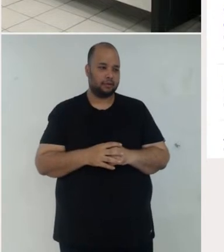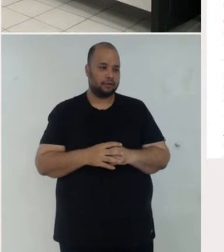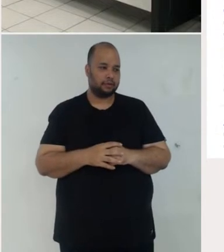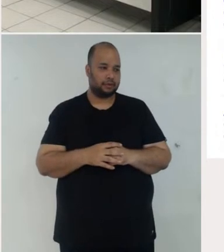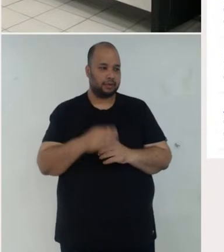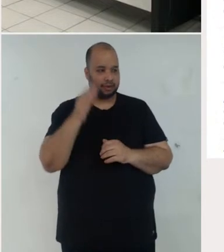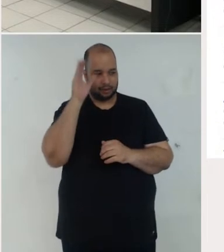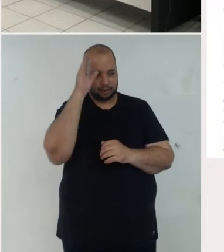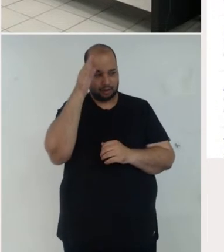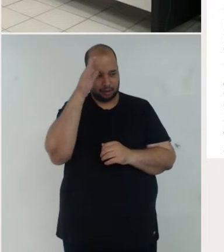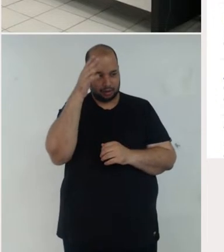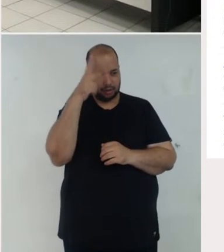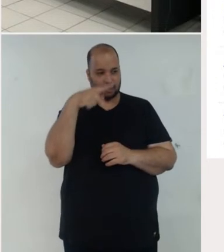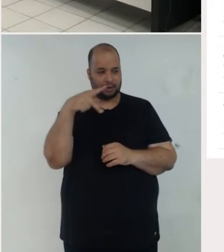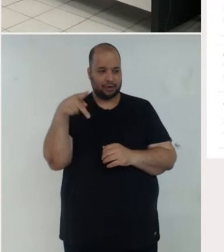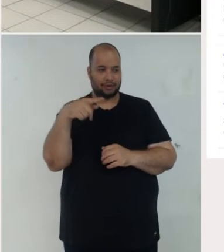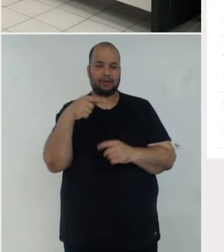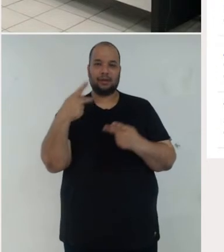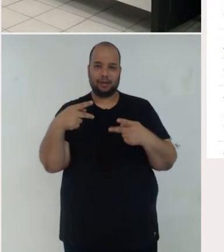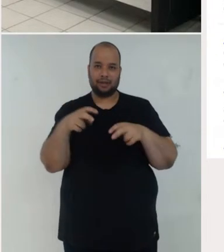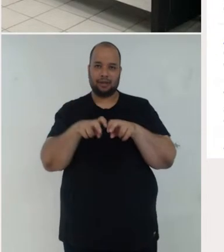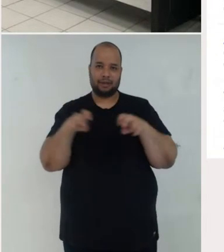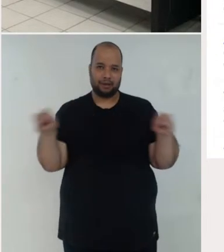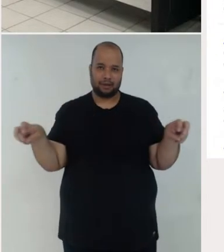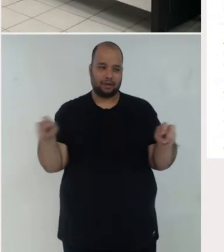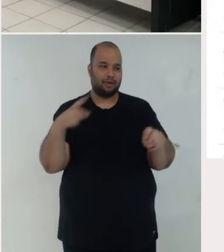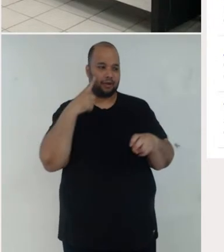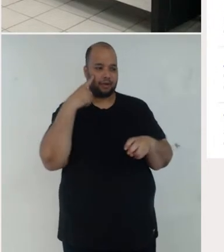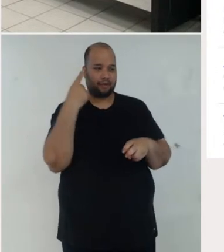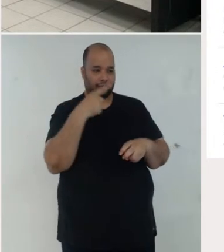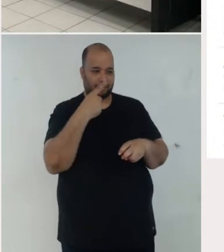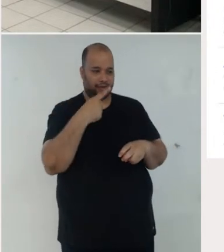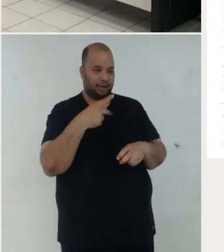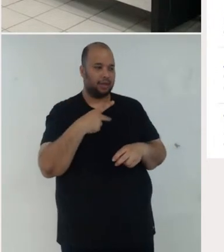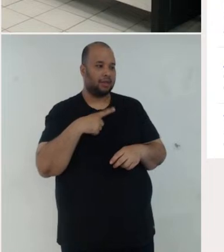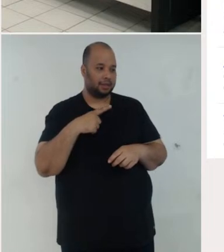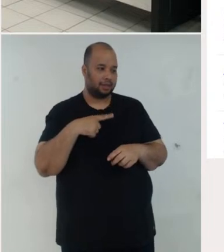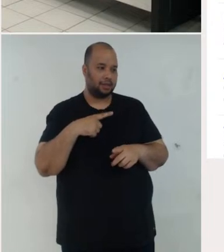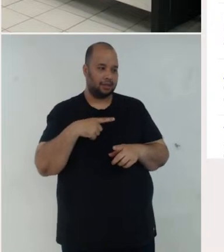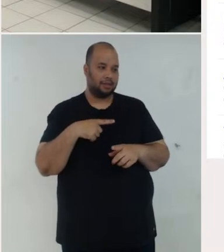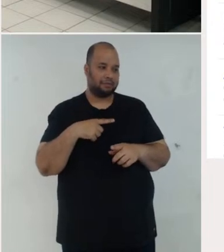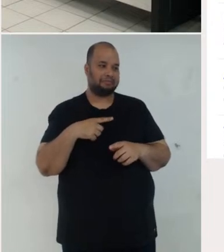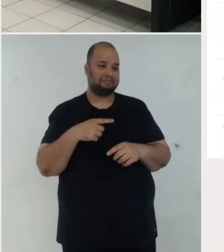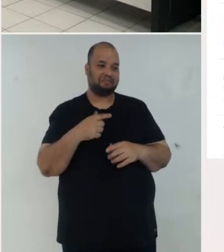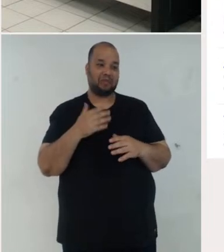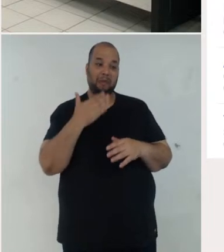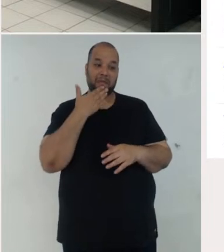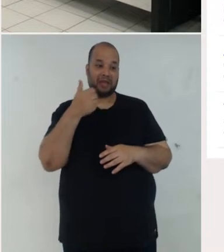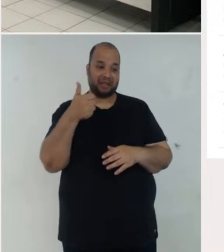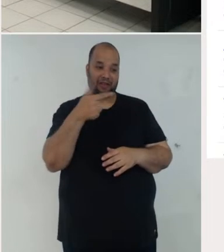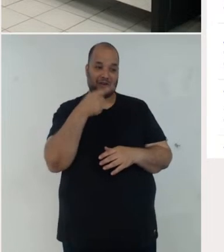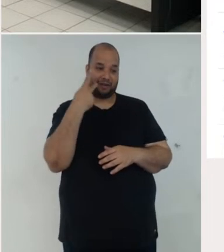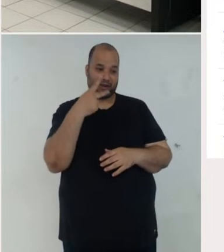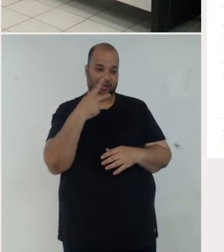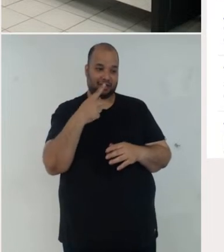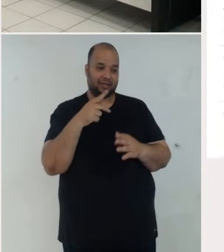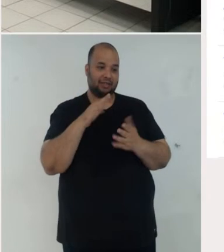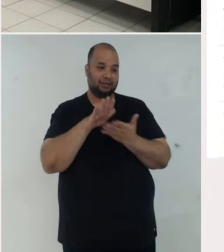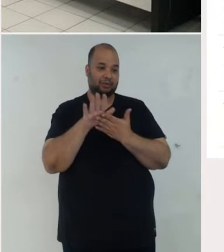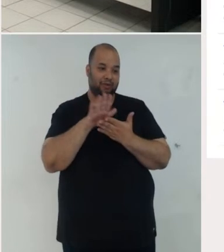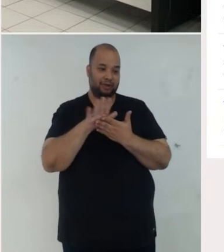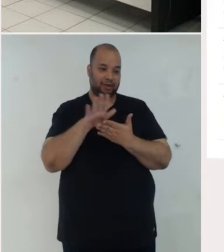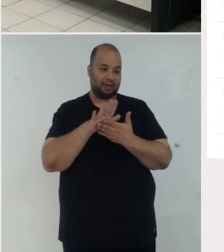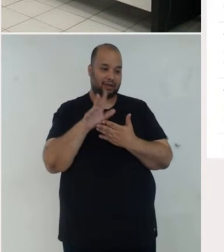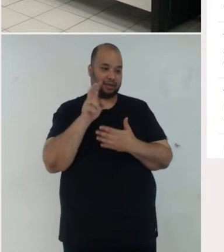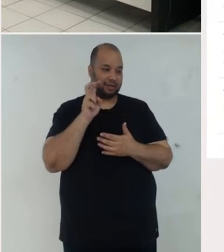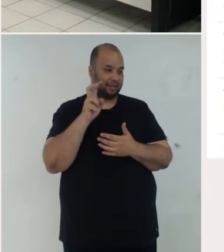Carlos Rodrigues, prata da casa, aqui nessa mesa. Olha só, Carlos, você está no top 20. É, top